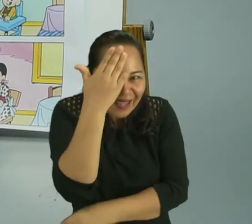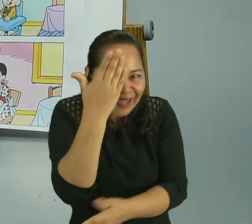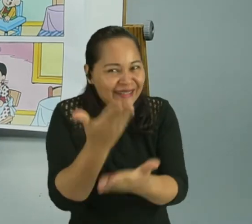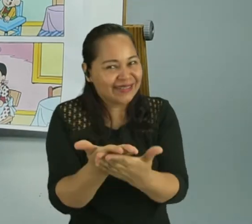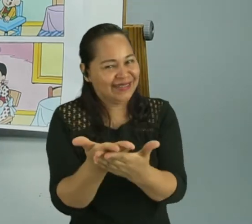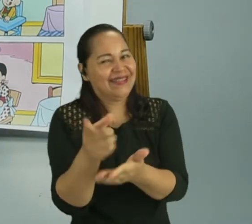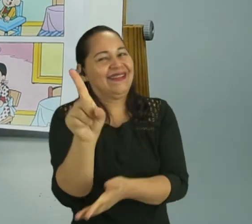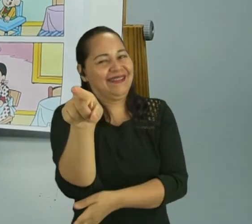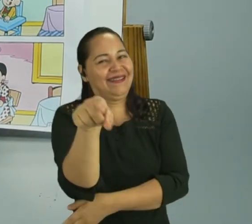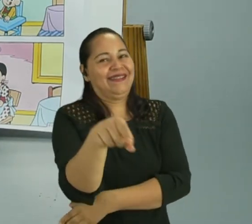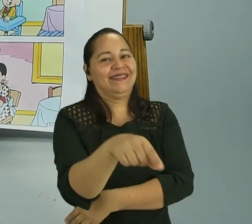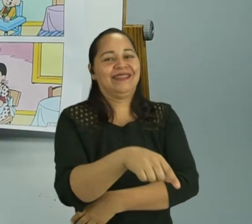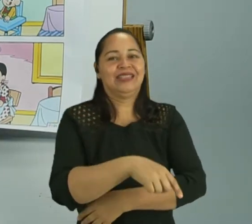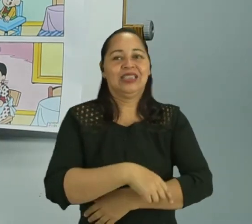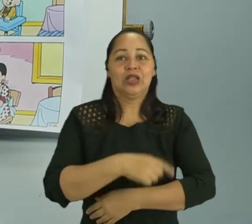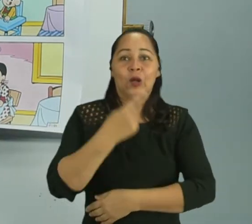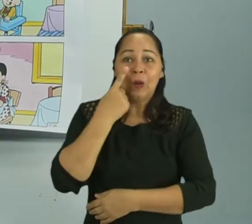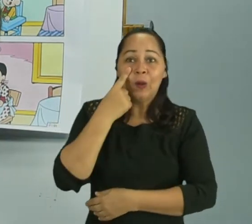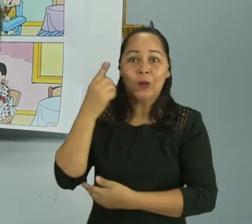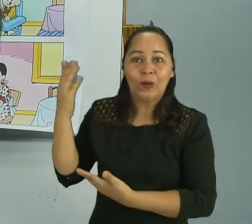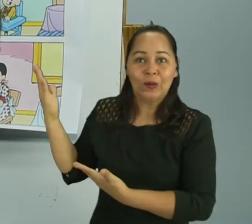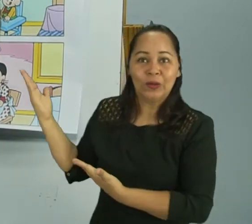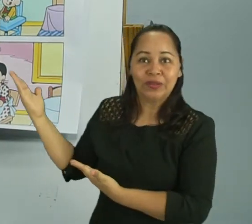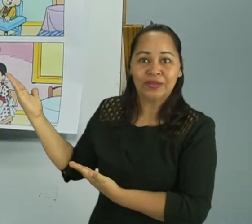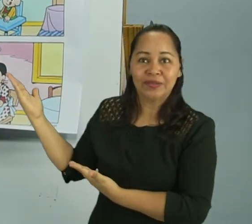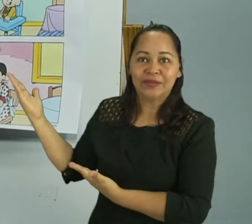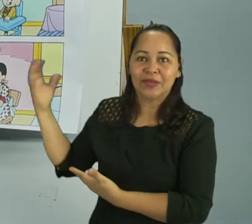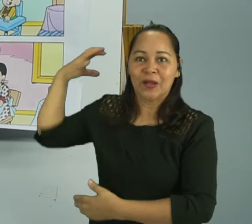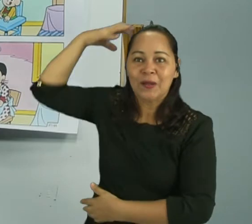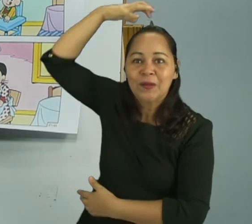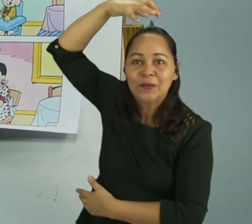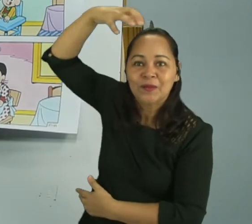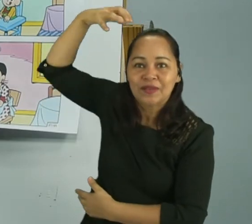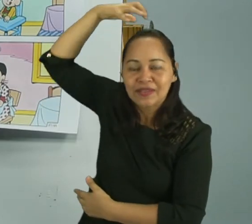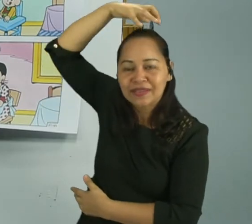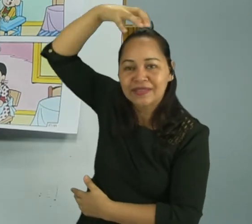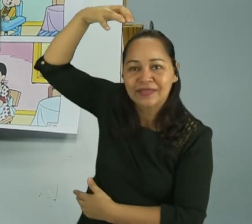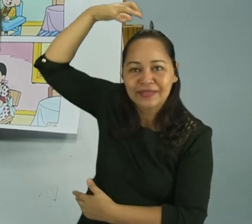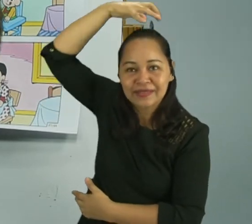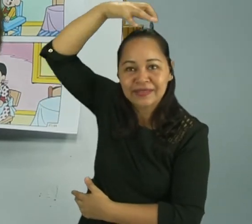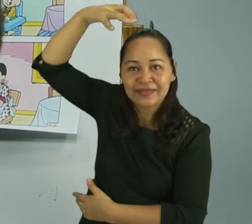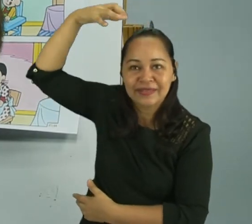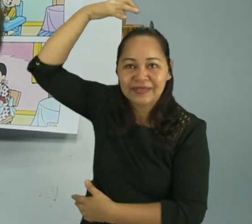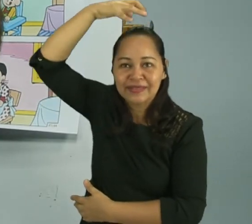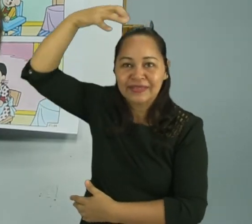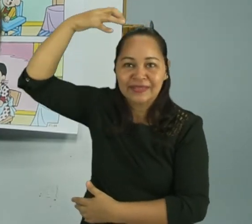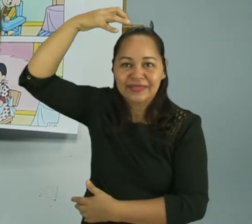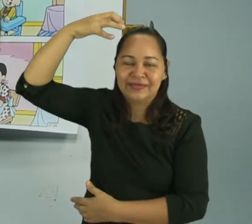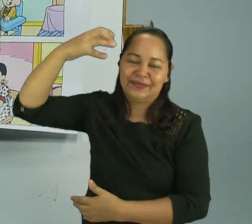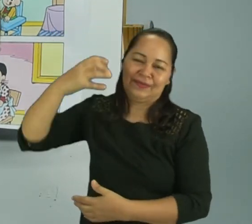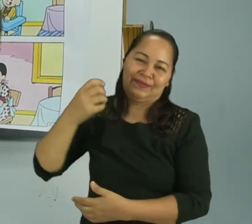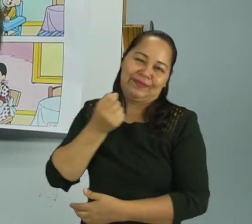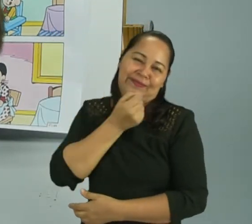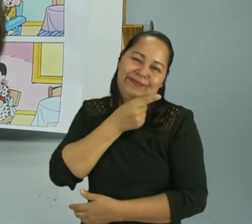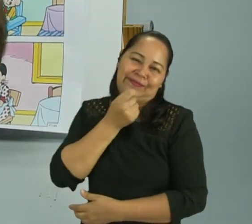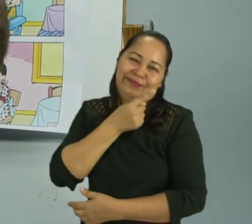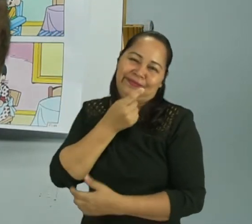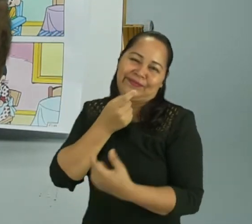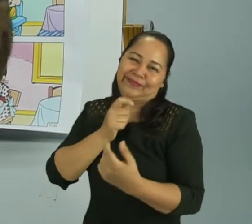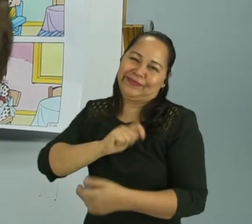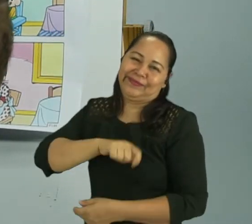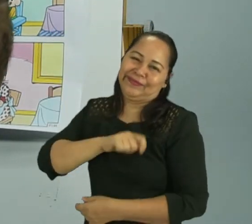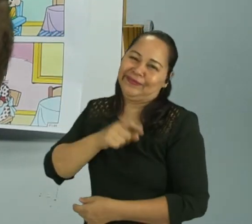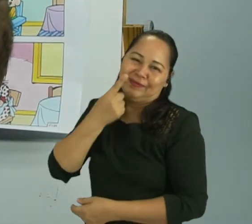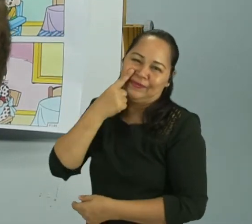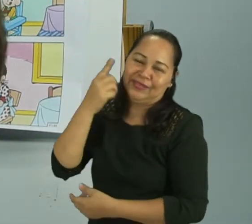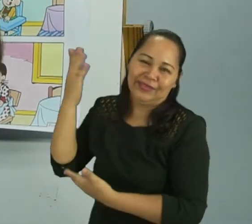Vocês quase acreditaram, né? Olha aqui, ó. O Cascão pregando uma peça,